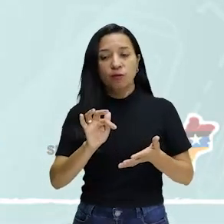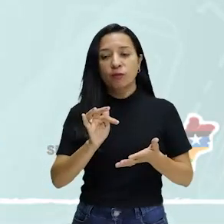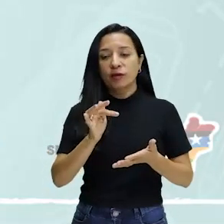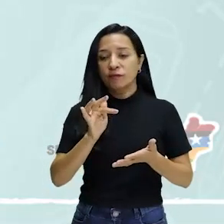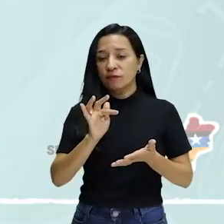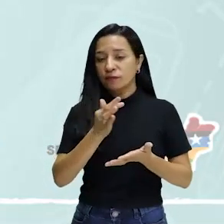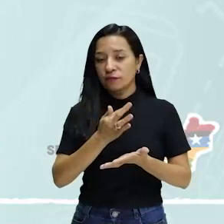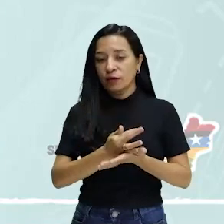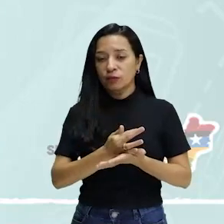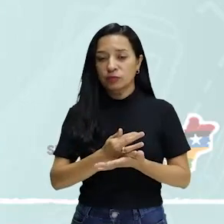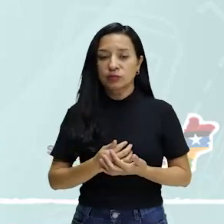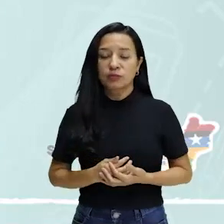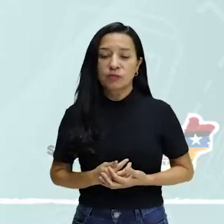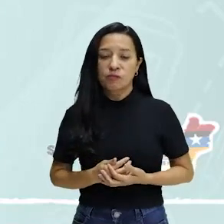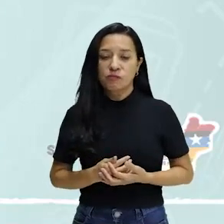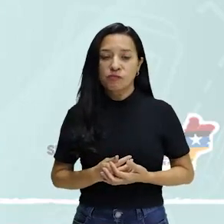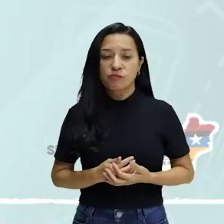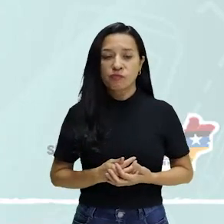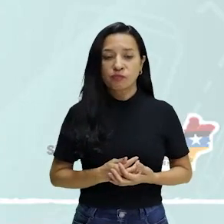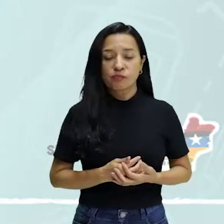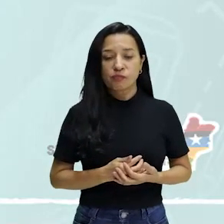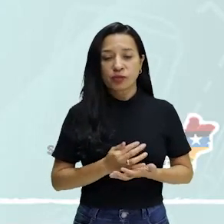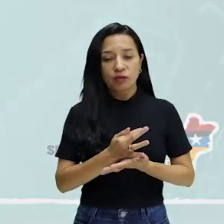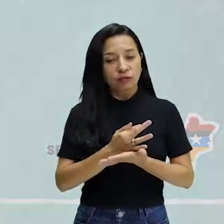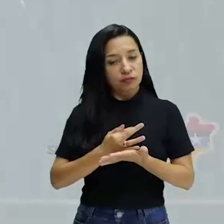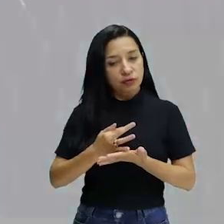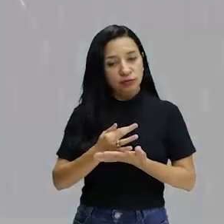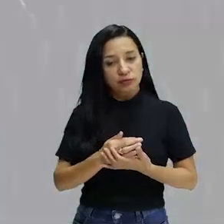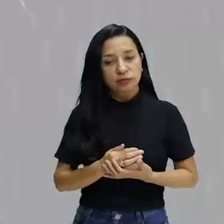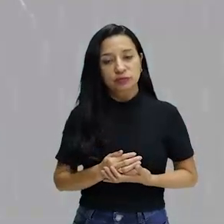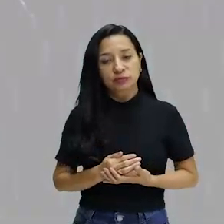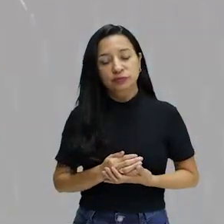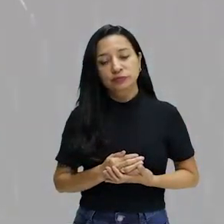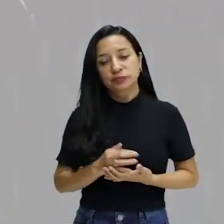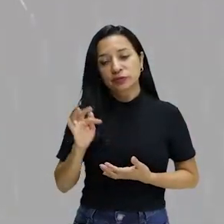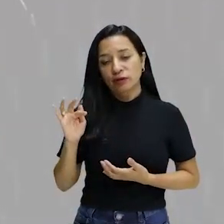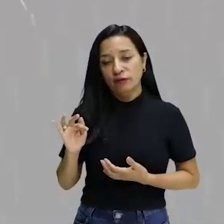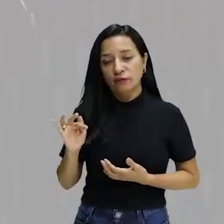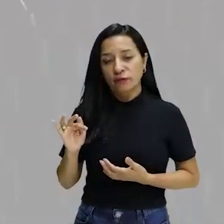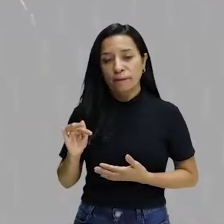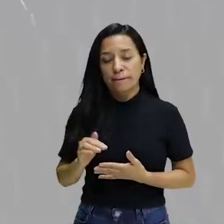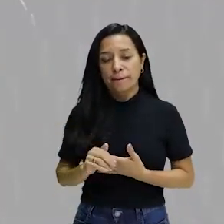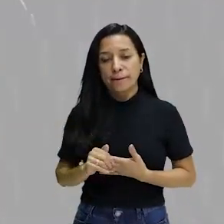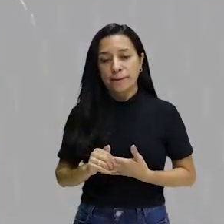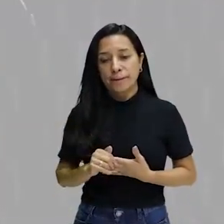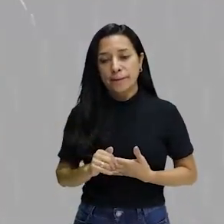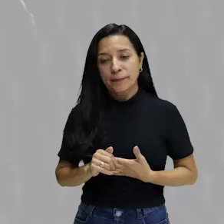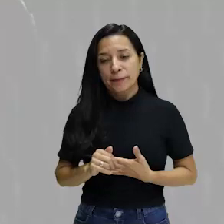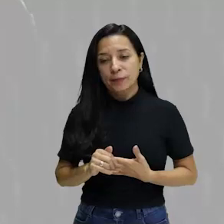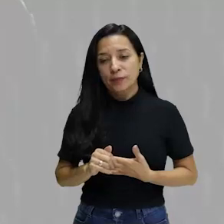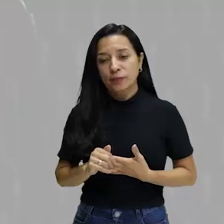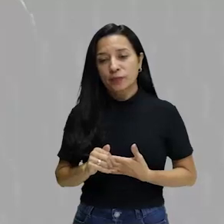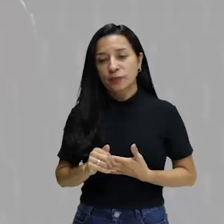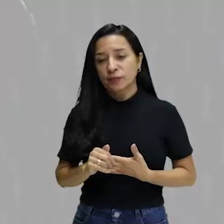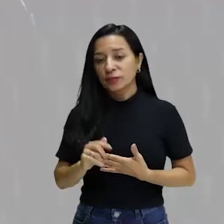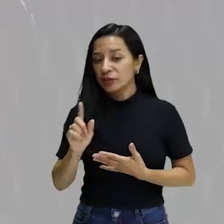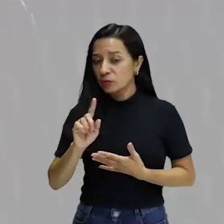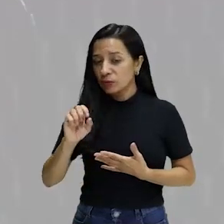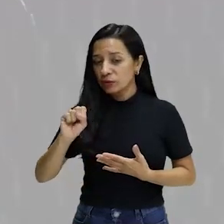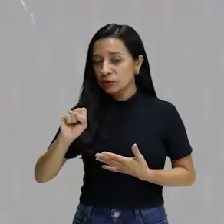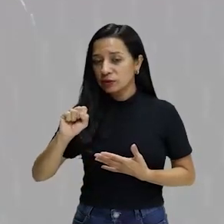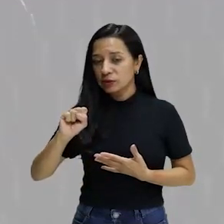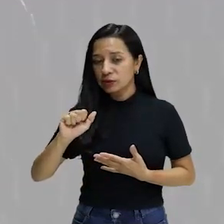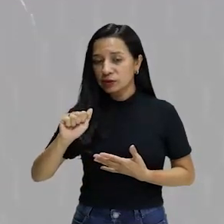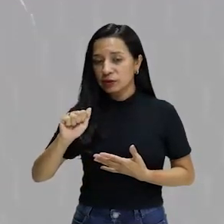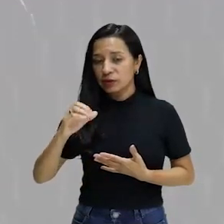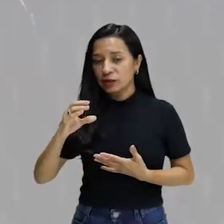Ele está falando que a tensão provocada pela transpiração, ela é responsável pelo transporte, não é da sacarose não, pessoal.